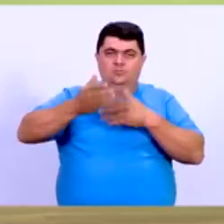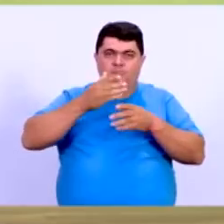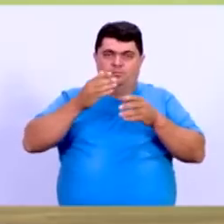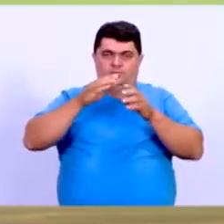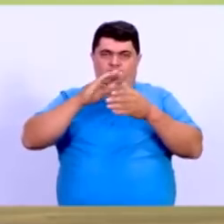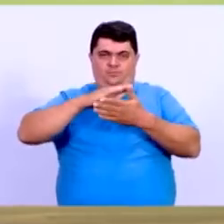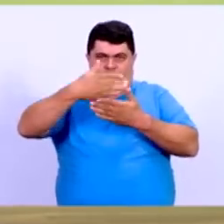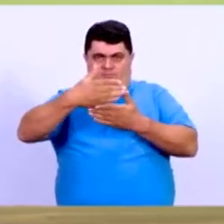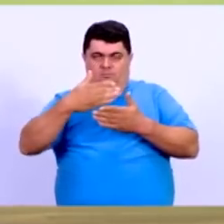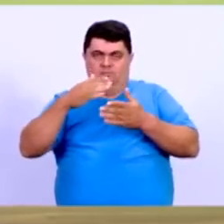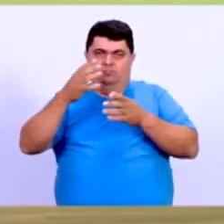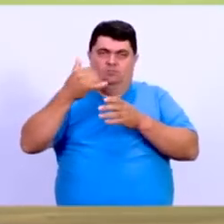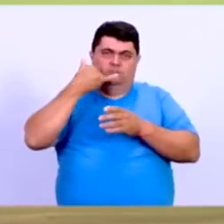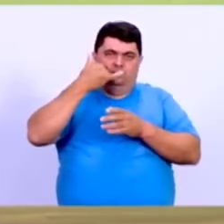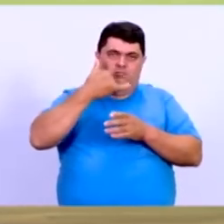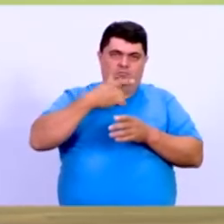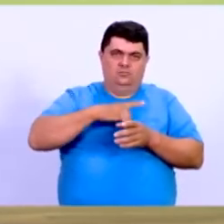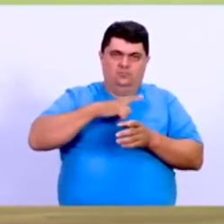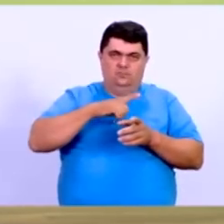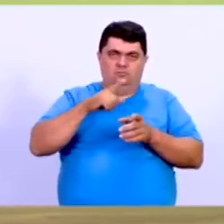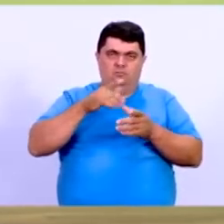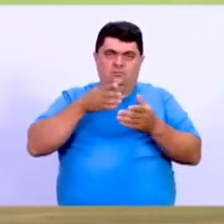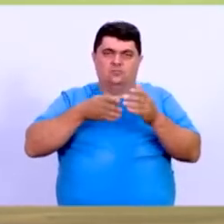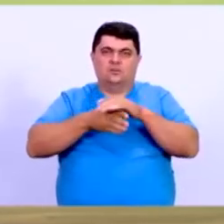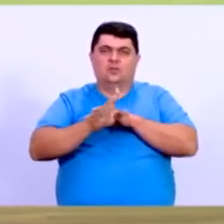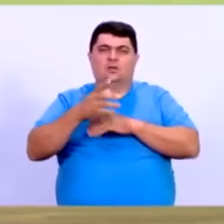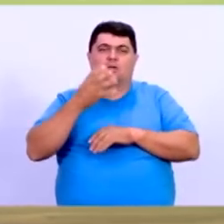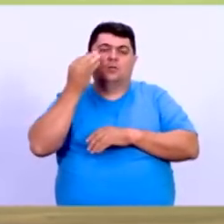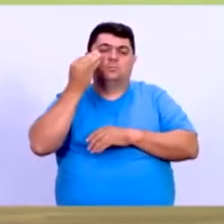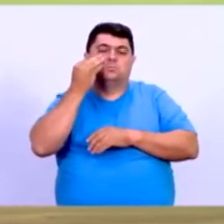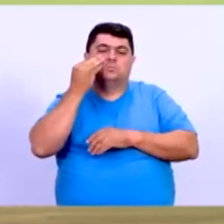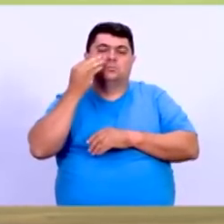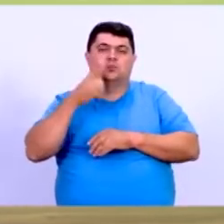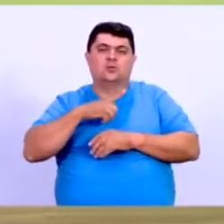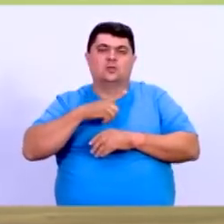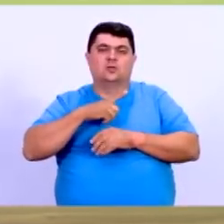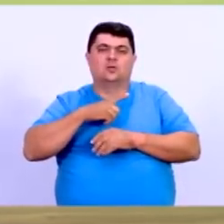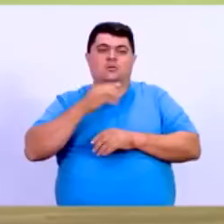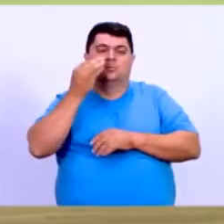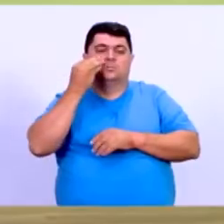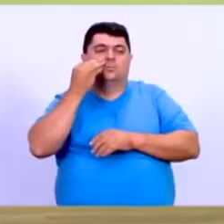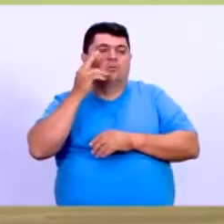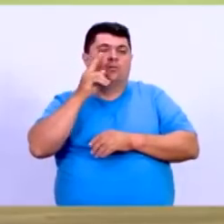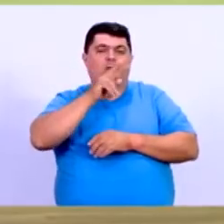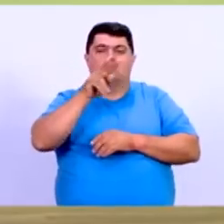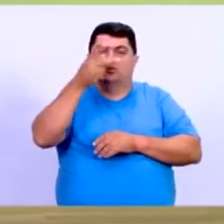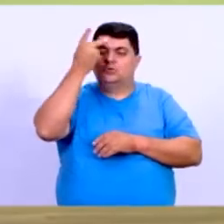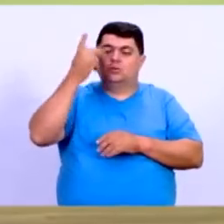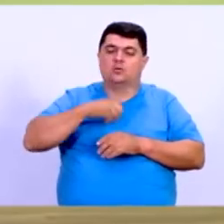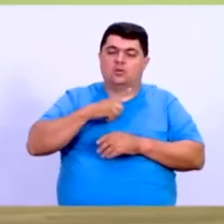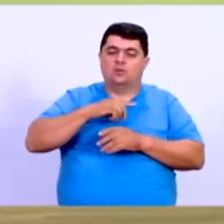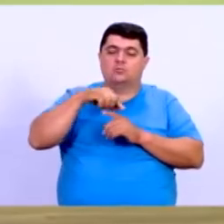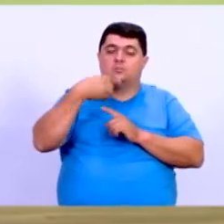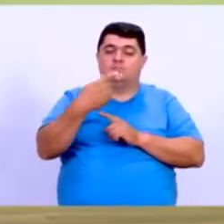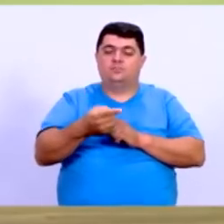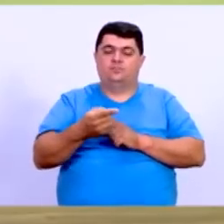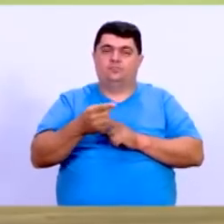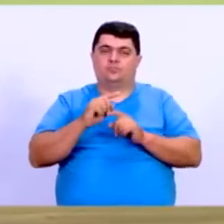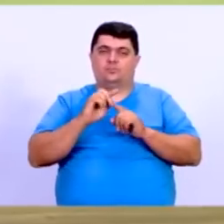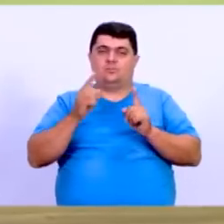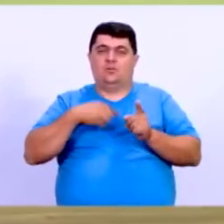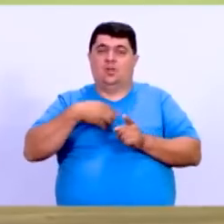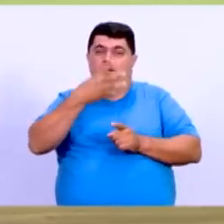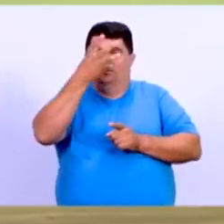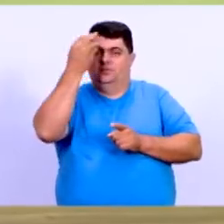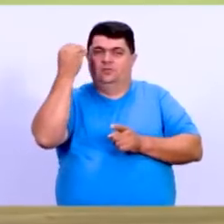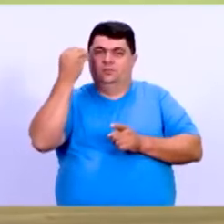com o meu celular, né? Quando eu estou entrando, eu quero ver se tem alguém dentro de casa, e quando eu estou saindo, eu uso o celular para ver se tem alguém do lado de fora. Só que se eu